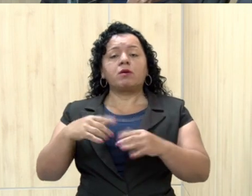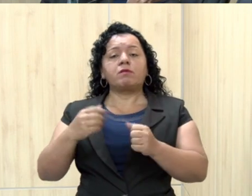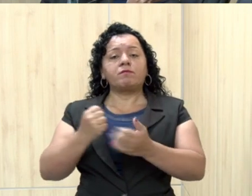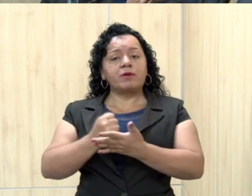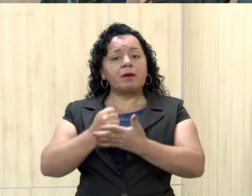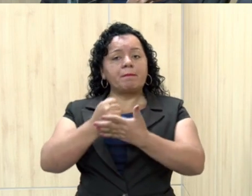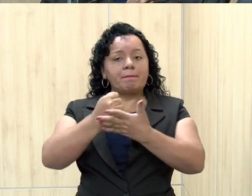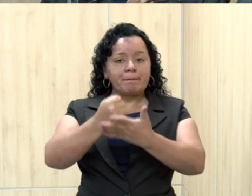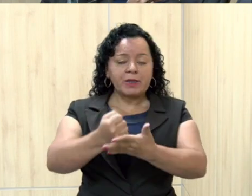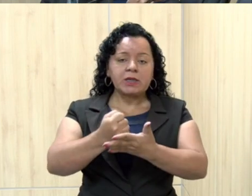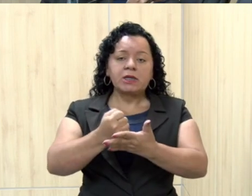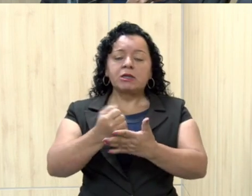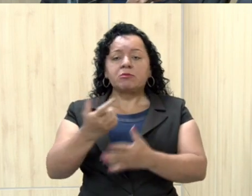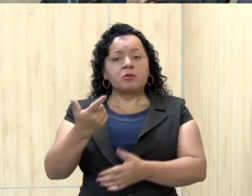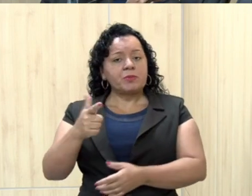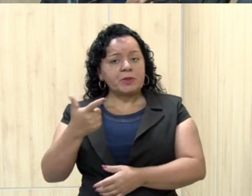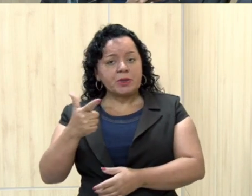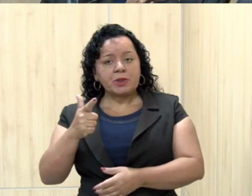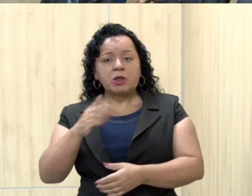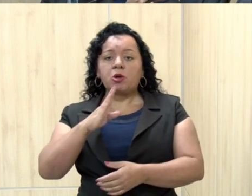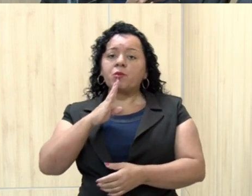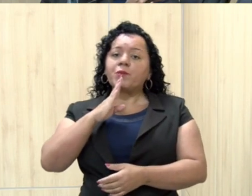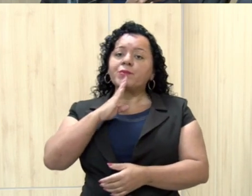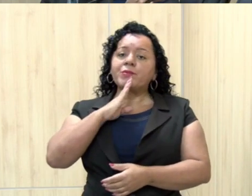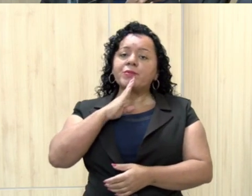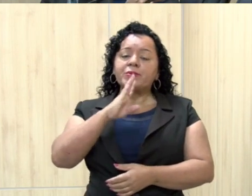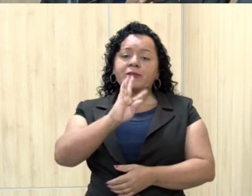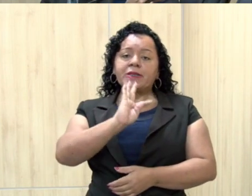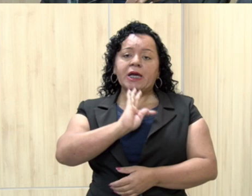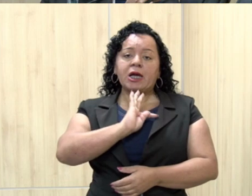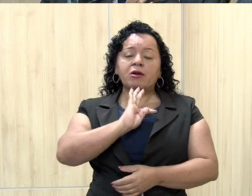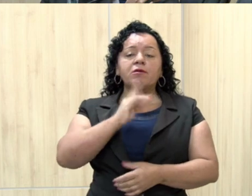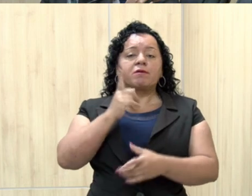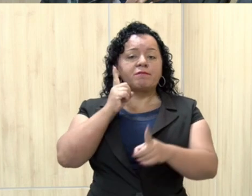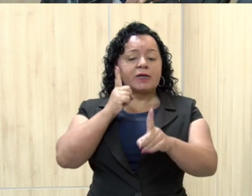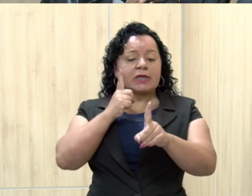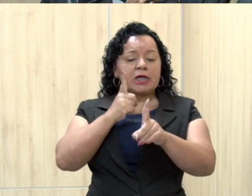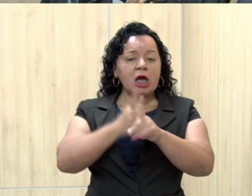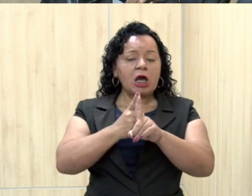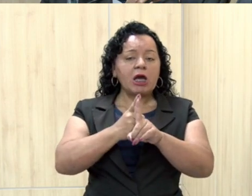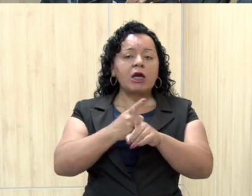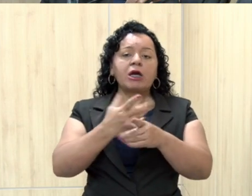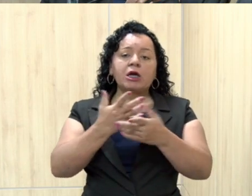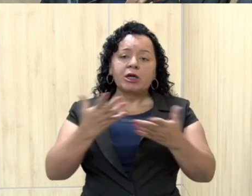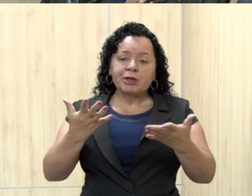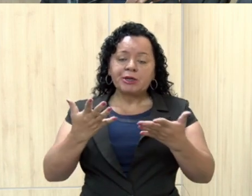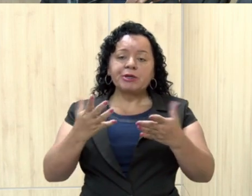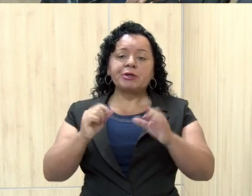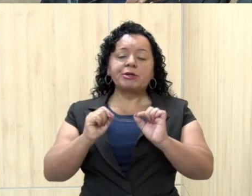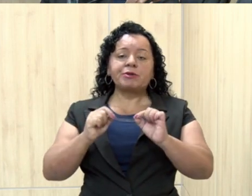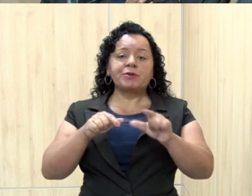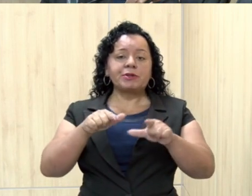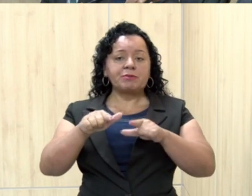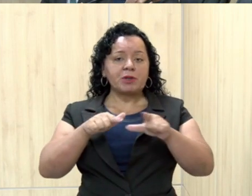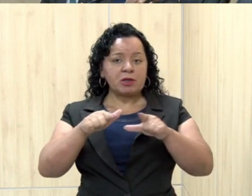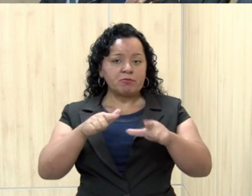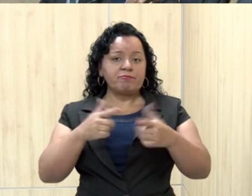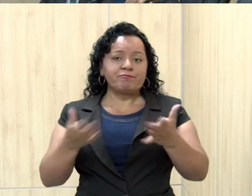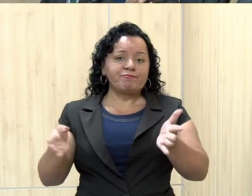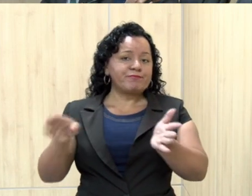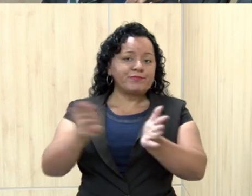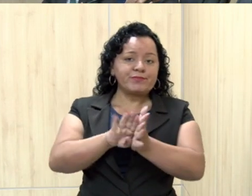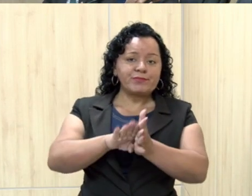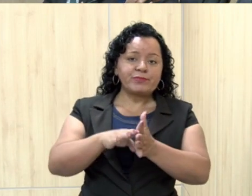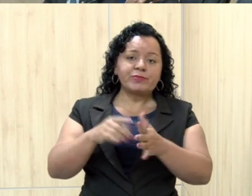não tendo conhecimento técnico ele vai identificar que o serviço não chegou a contento E aí quando chega